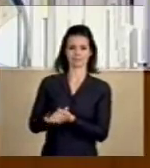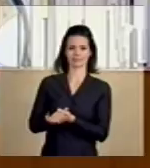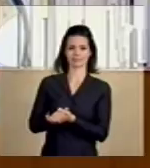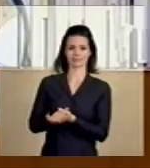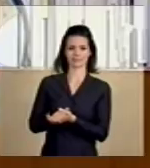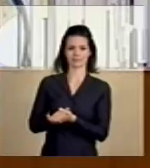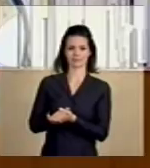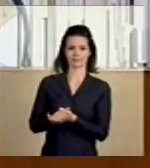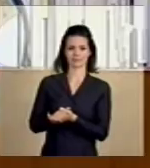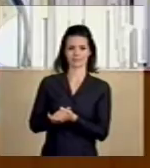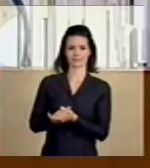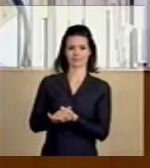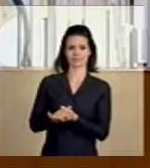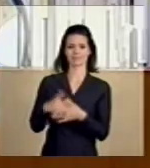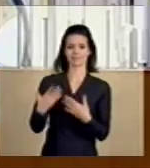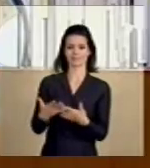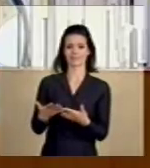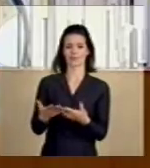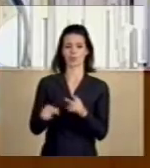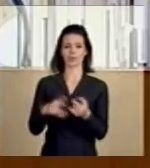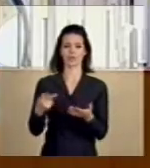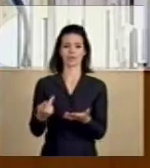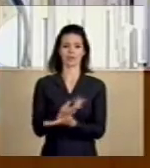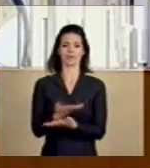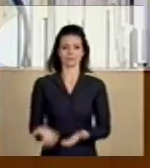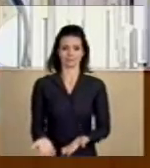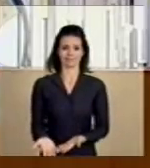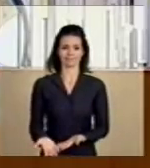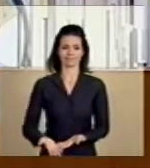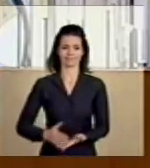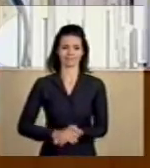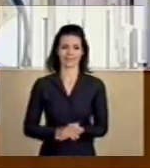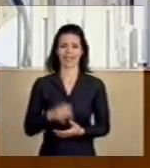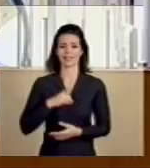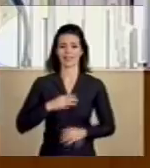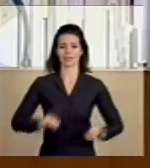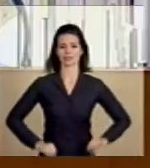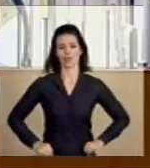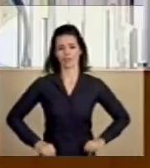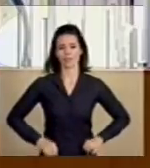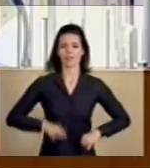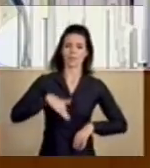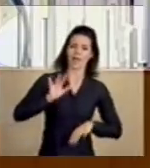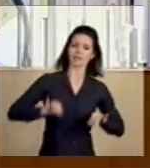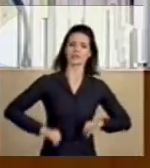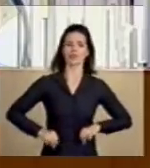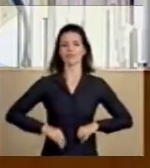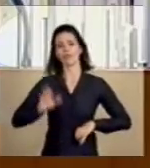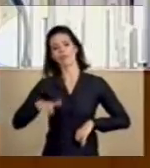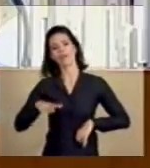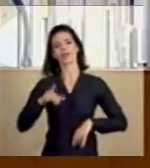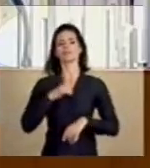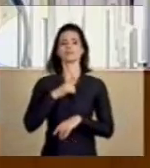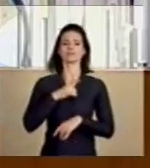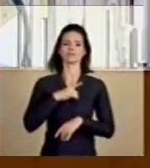pai se indigna junto com você. Então, há escalas de sofrimento diferentes na vida humana e